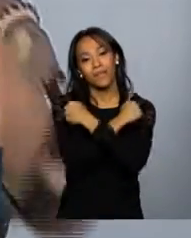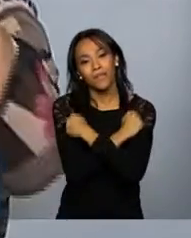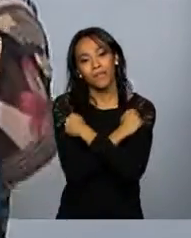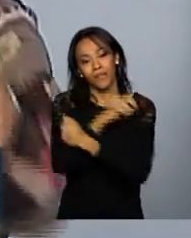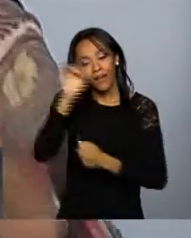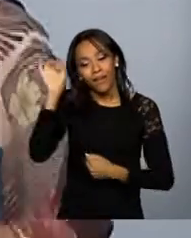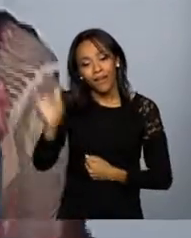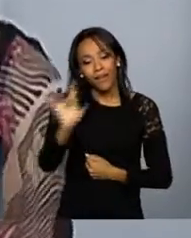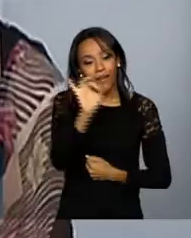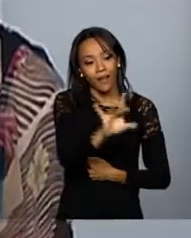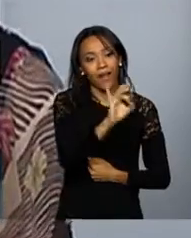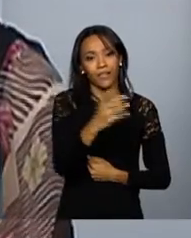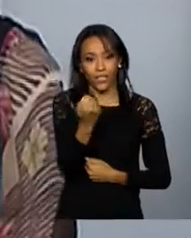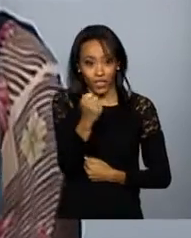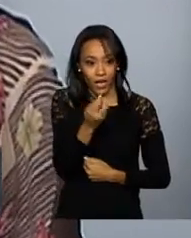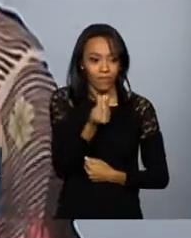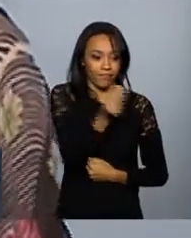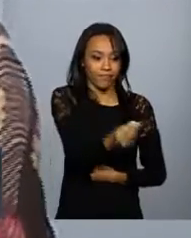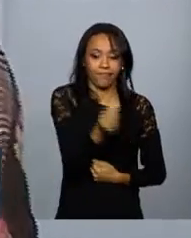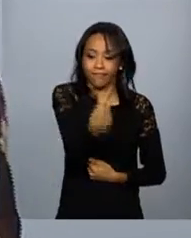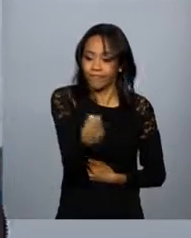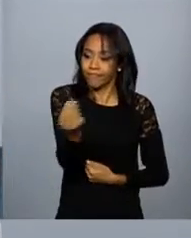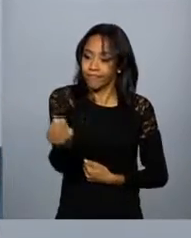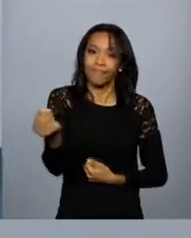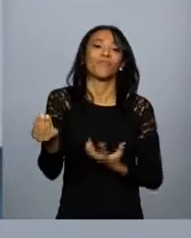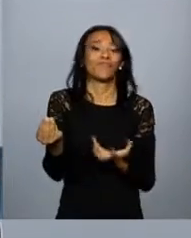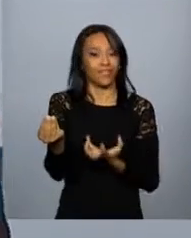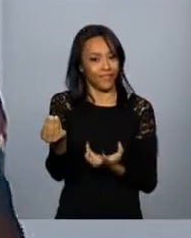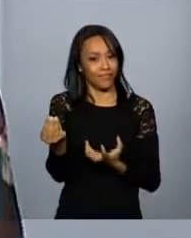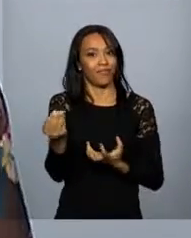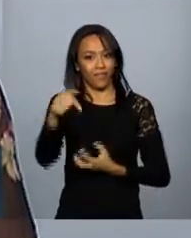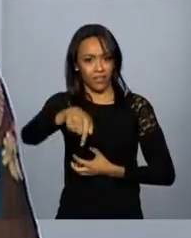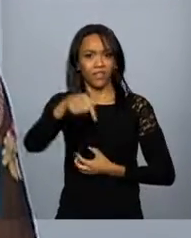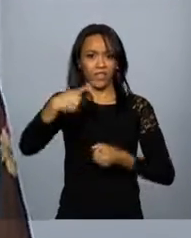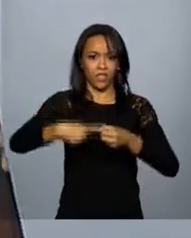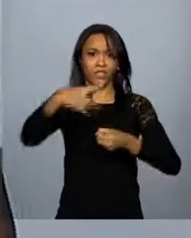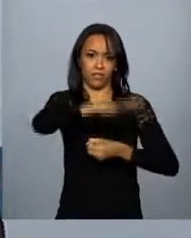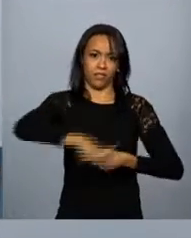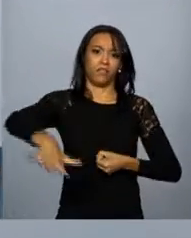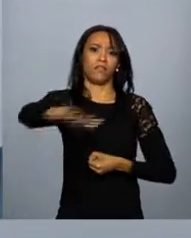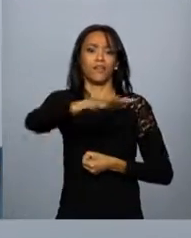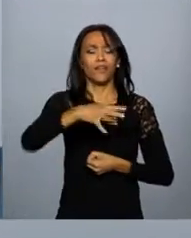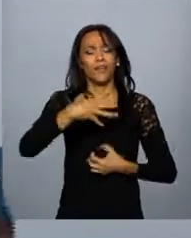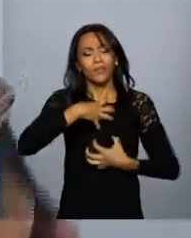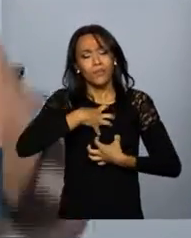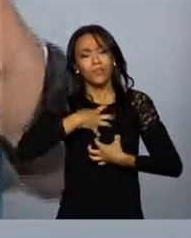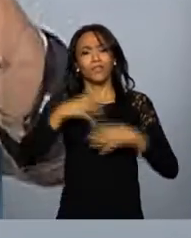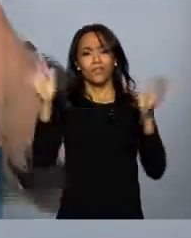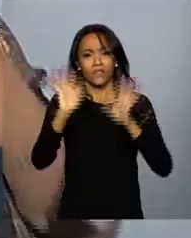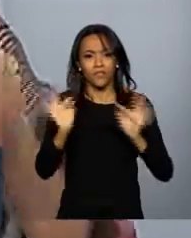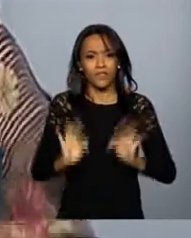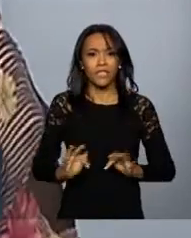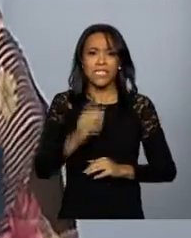uma, entregar a chave para cada uma, aqui de Indaiatuba. Estou muito feliz com as 600